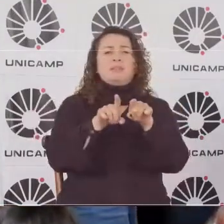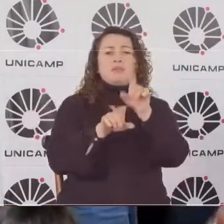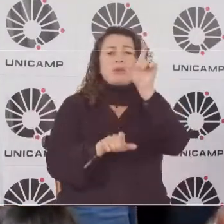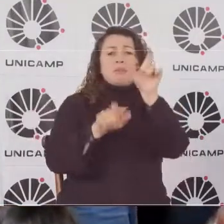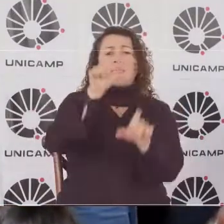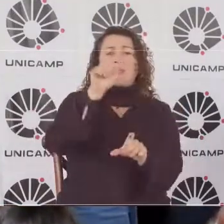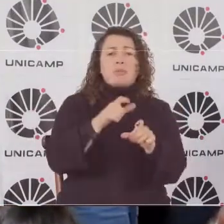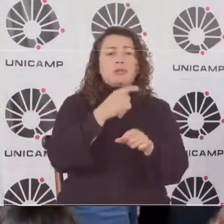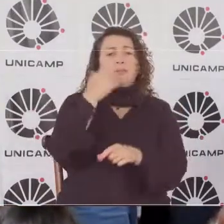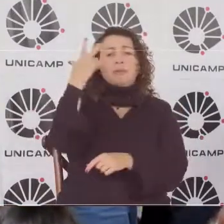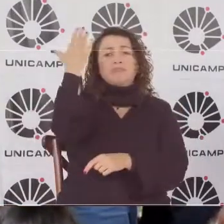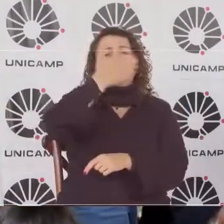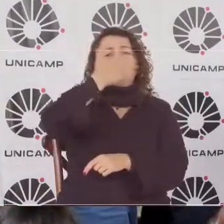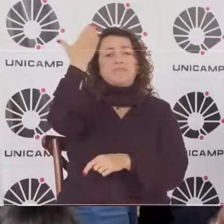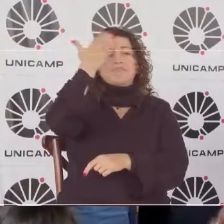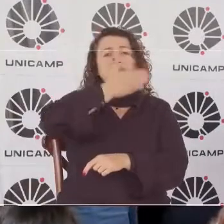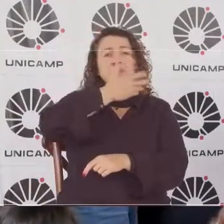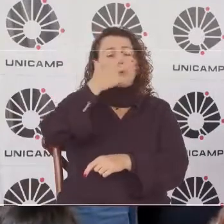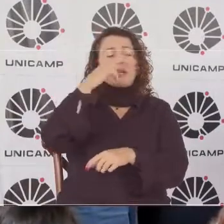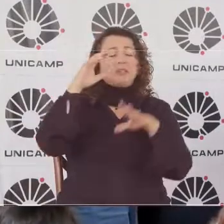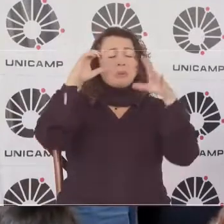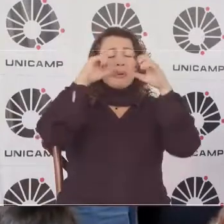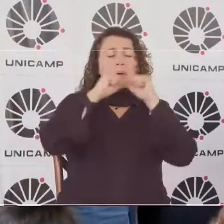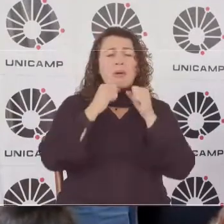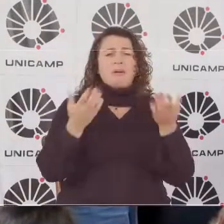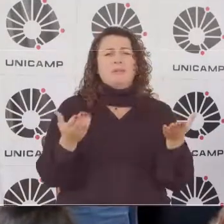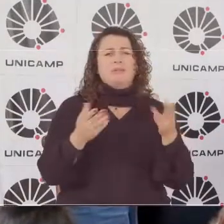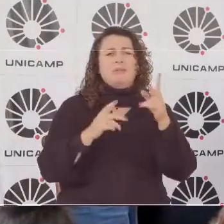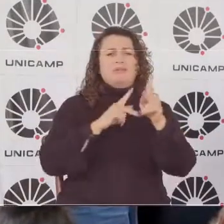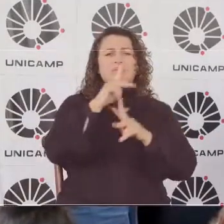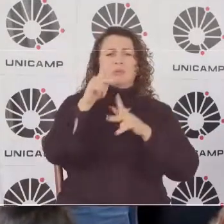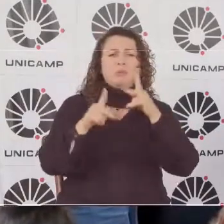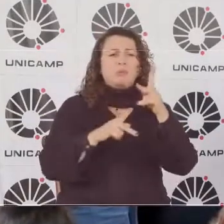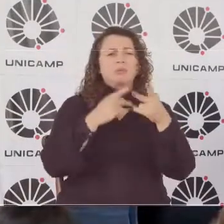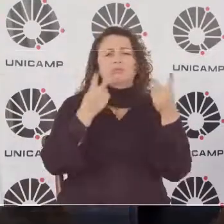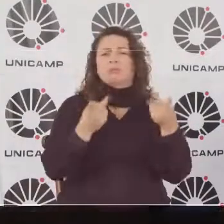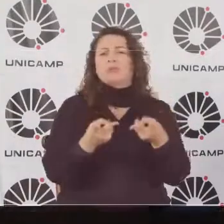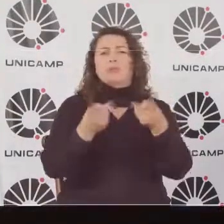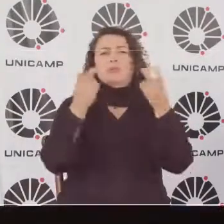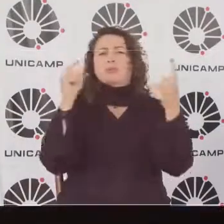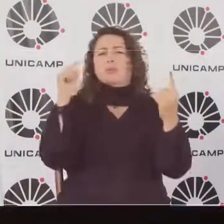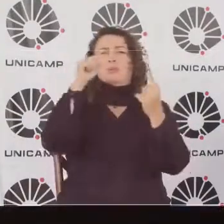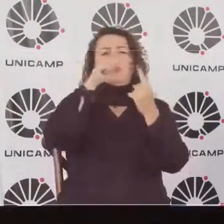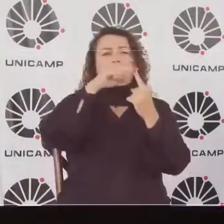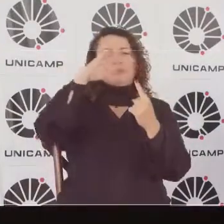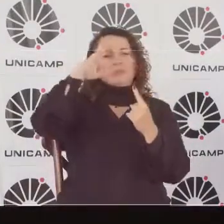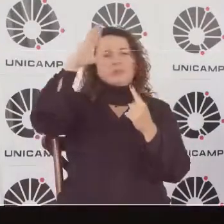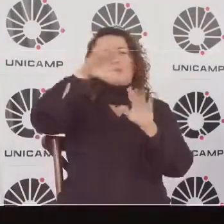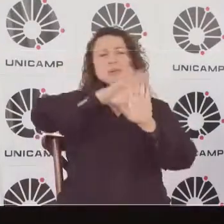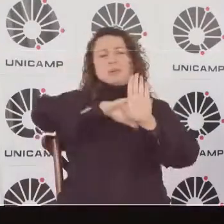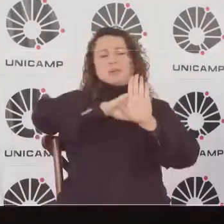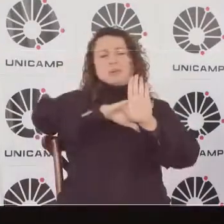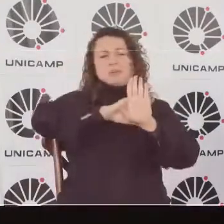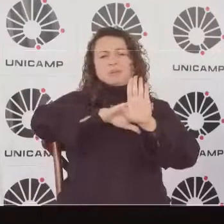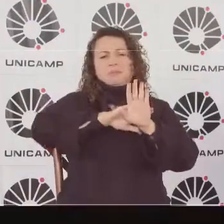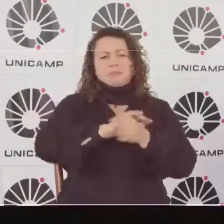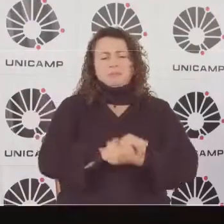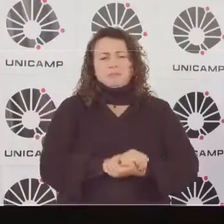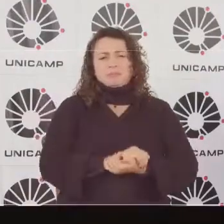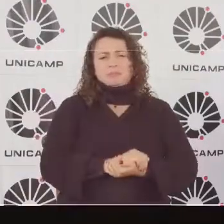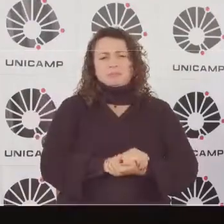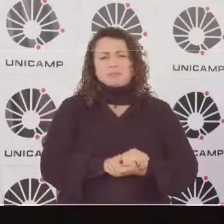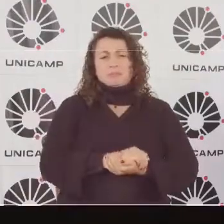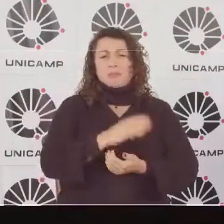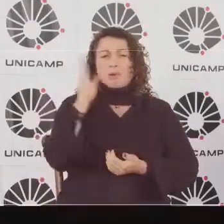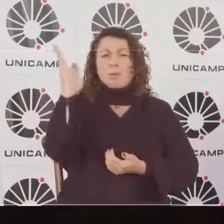cegueira com uma abstrusidade dos fins que aí são perseguidos o